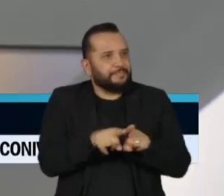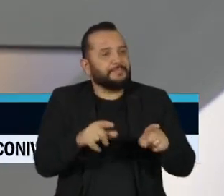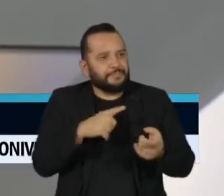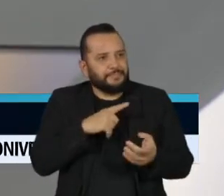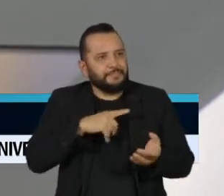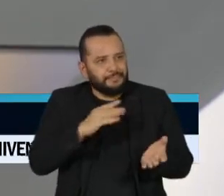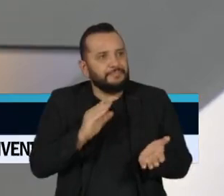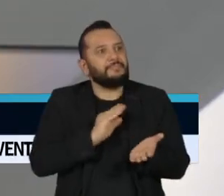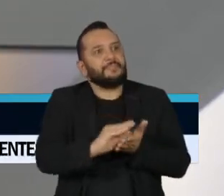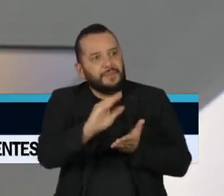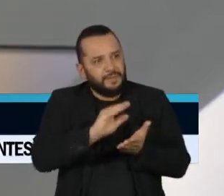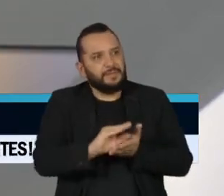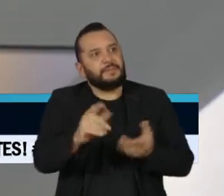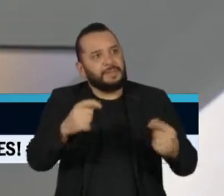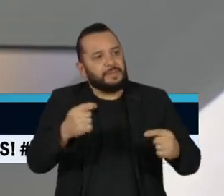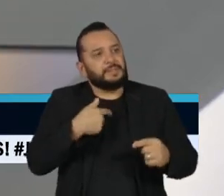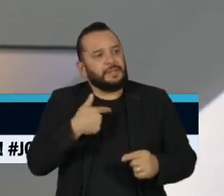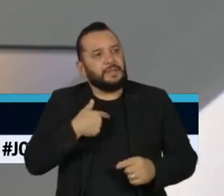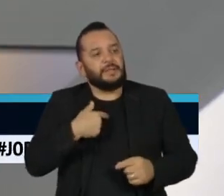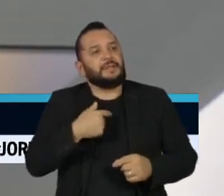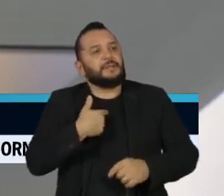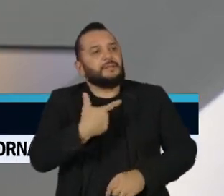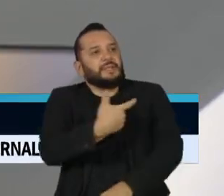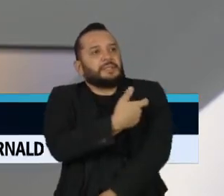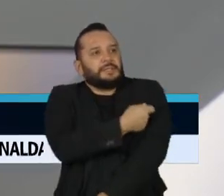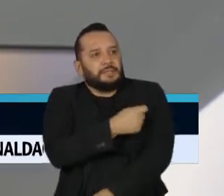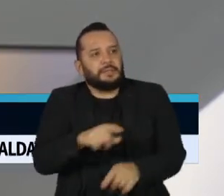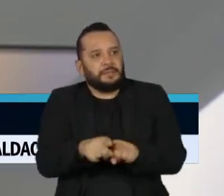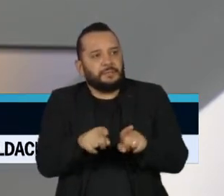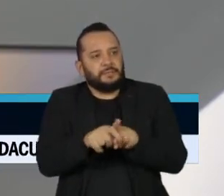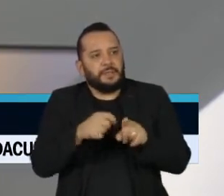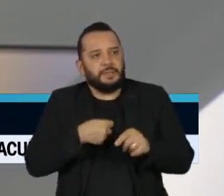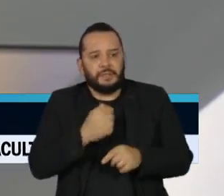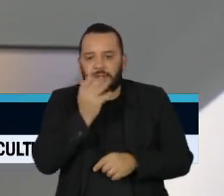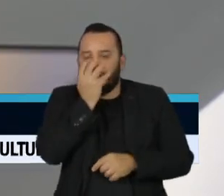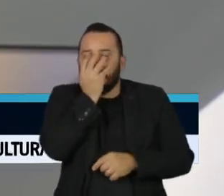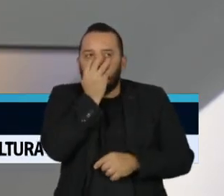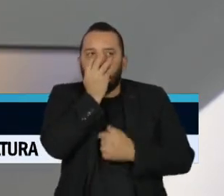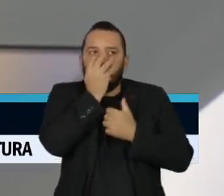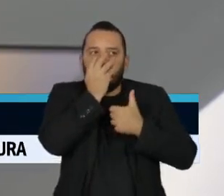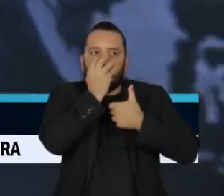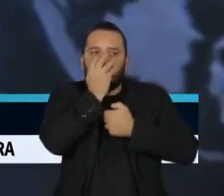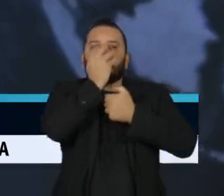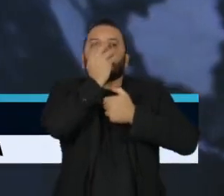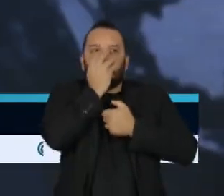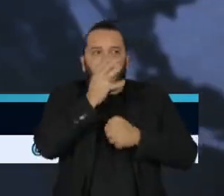financiamento, felizmente, para vacinas de spray e de métodos de aplicação mais fácil, que facilitariam muito a vida.